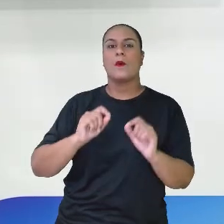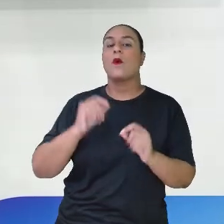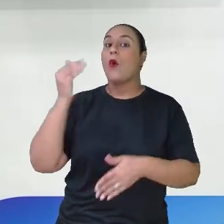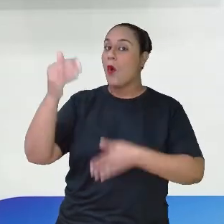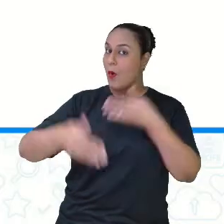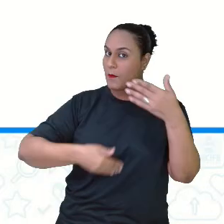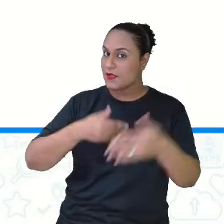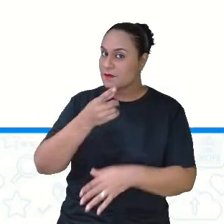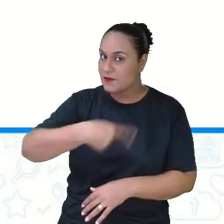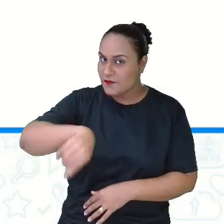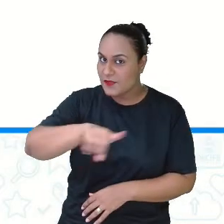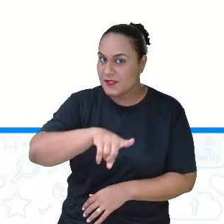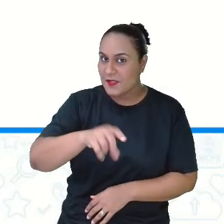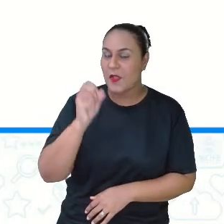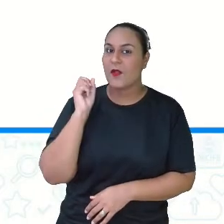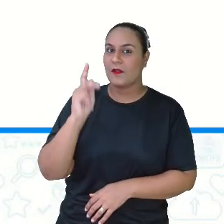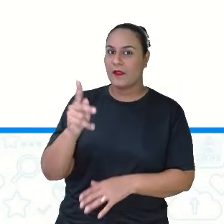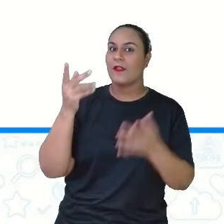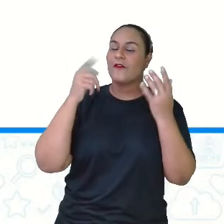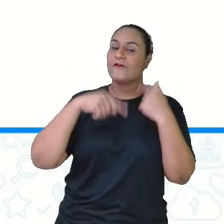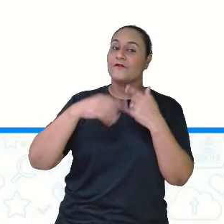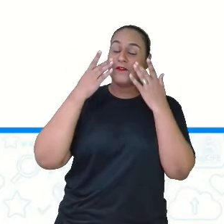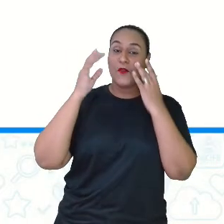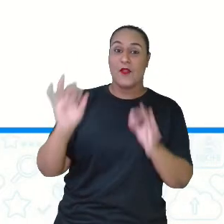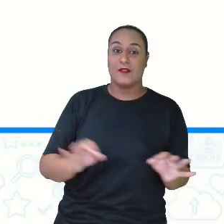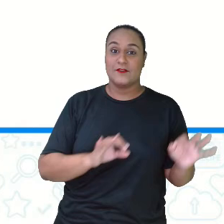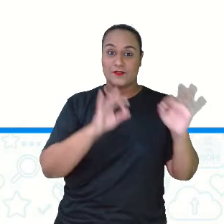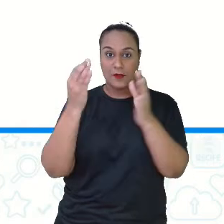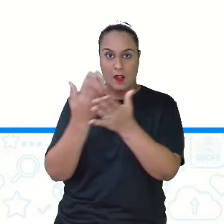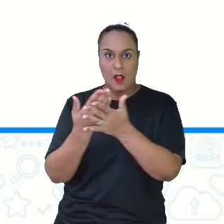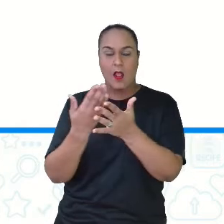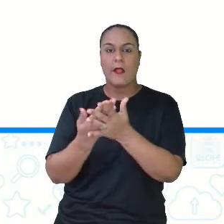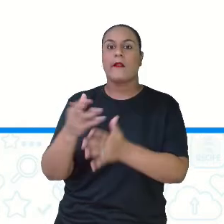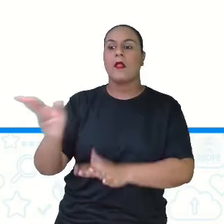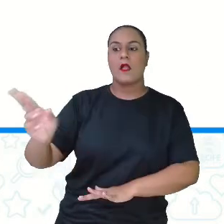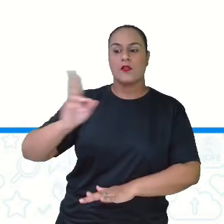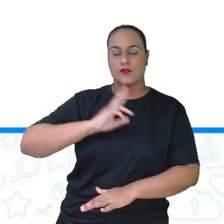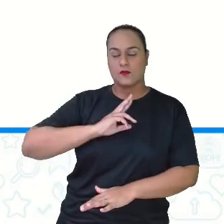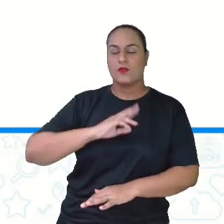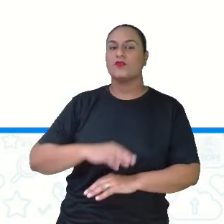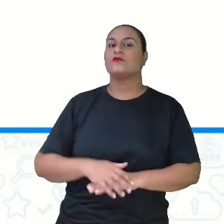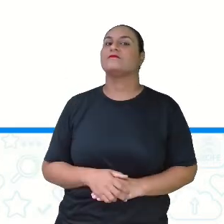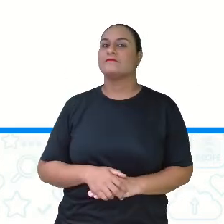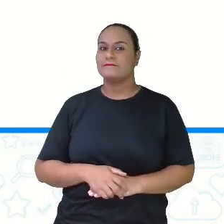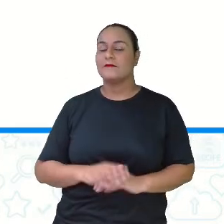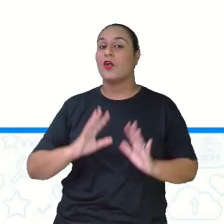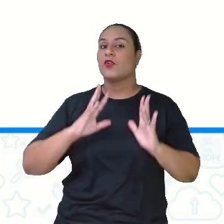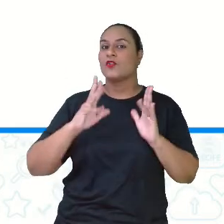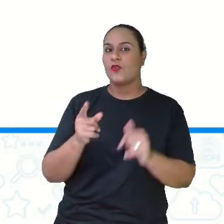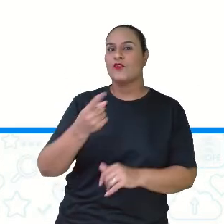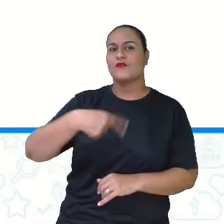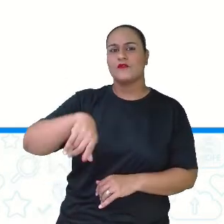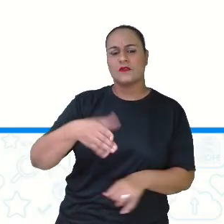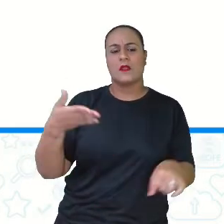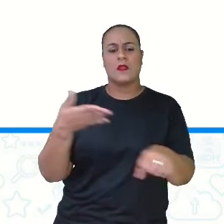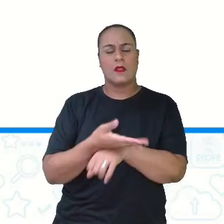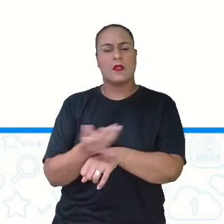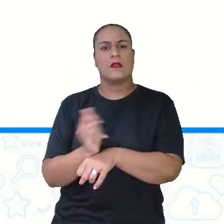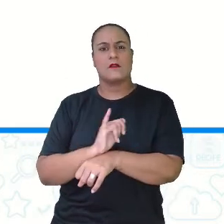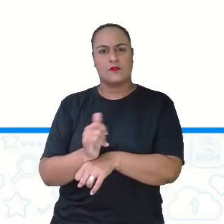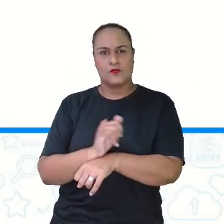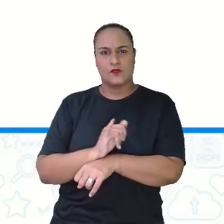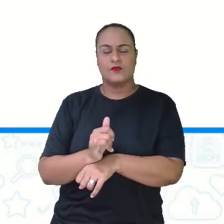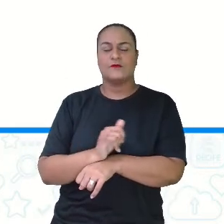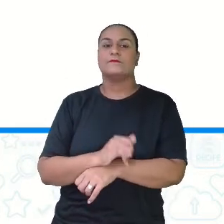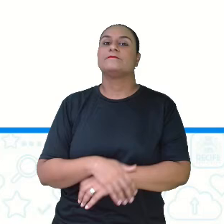participação em Caio, Yasmin, todos os outros que estiverem aí, respondam. Você de casa também, no YouTube,